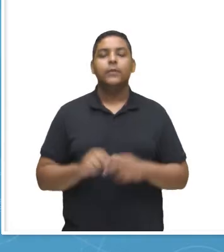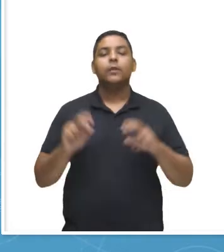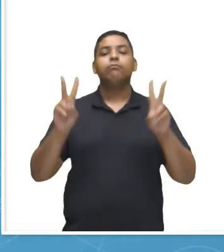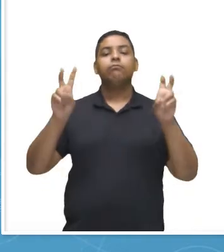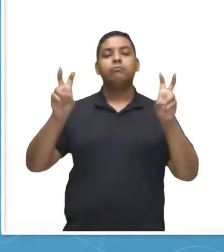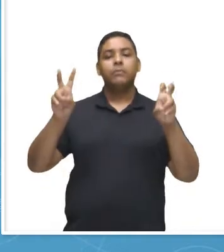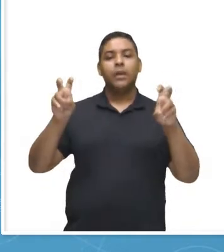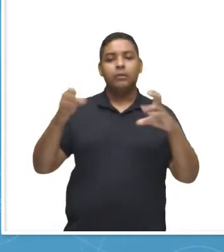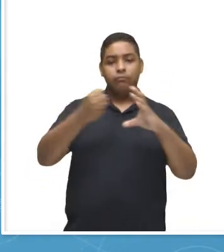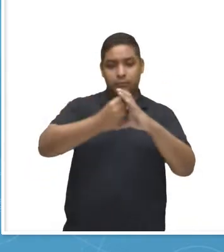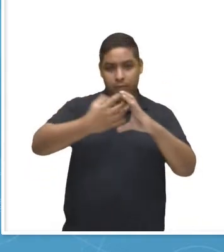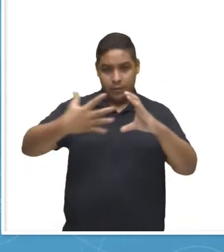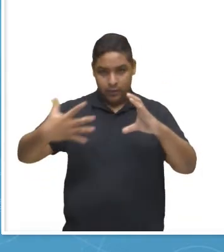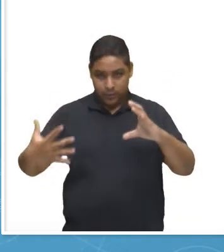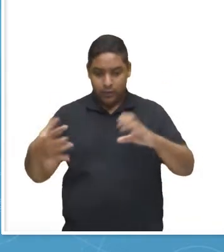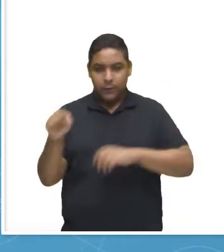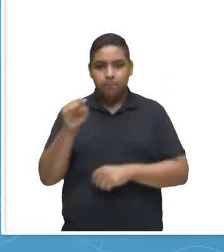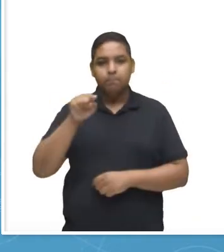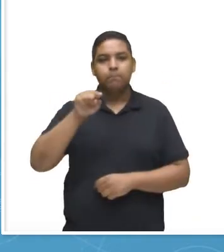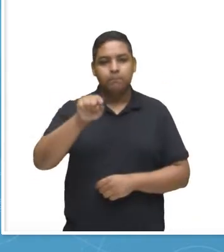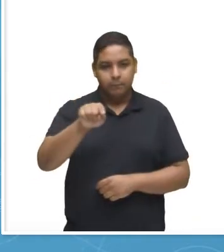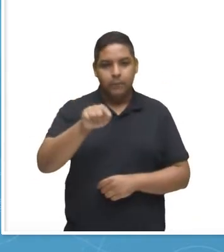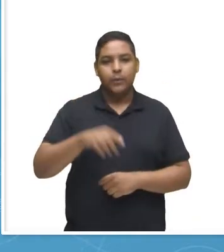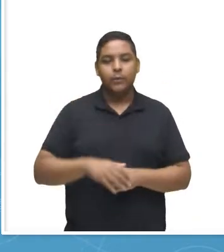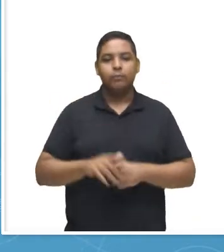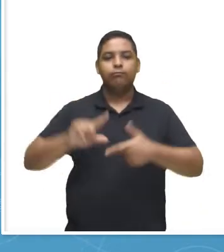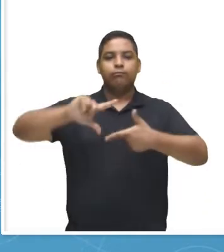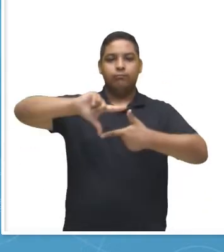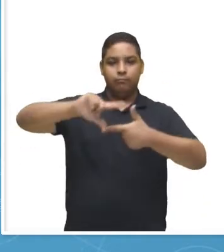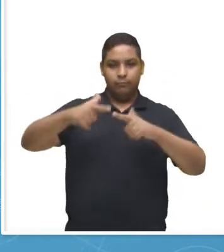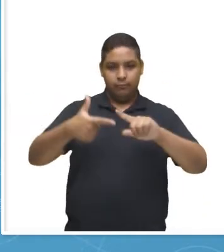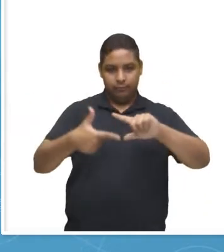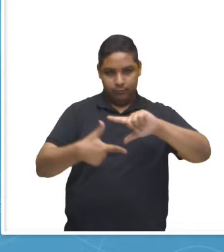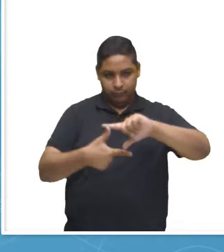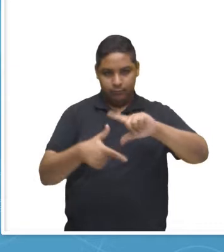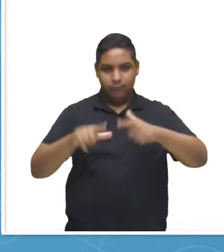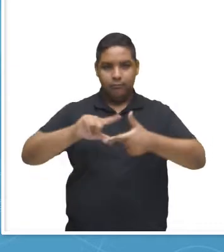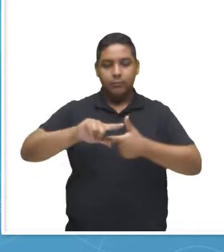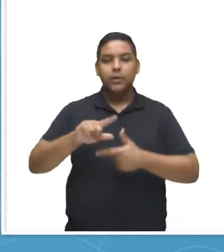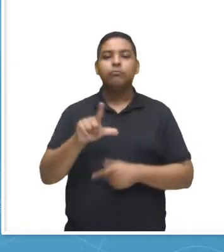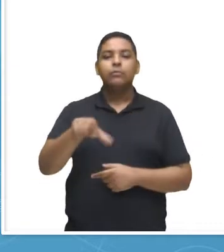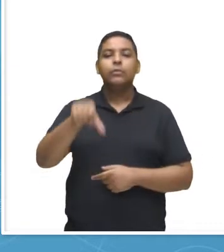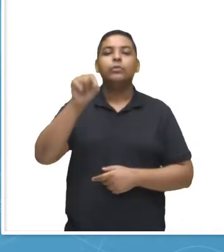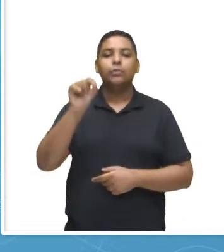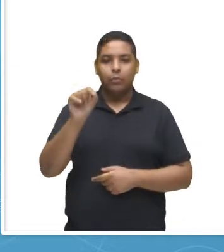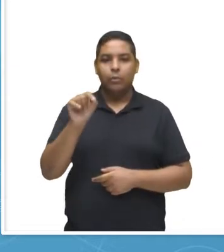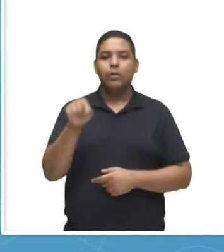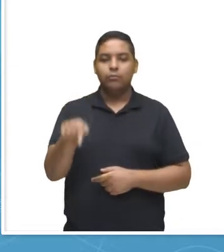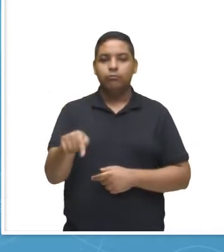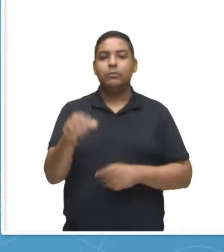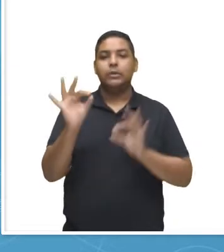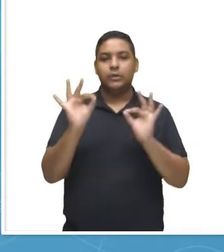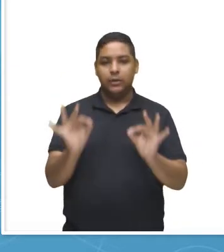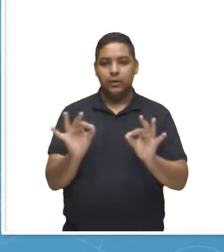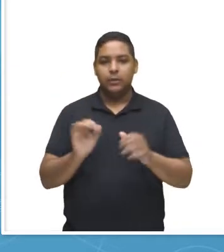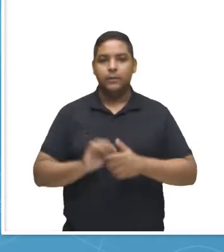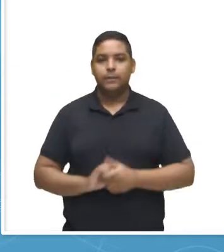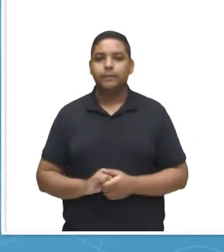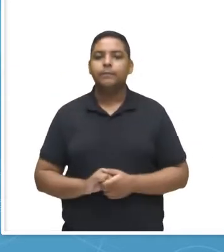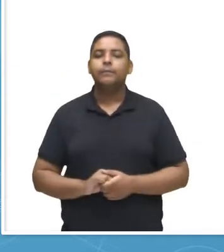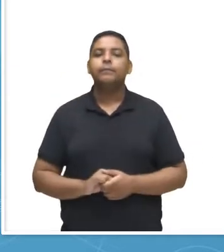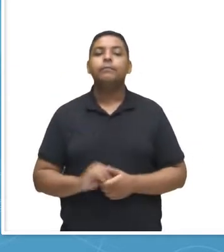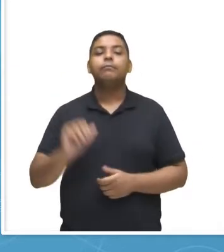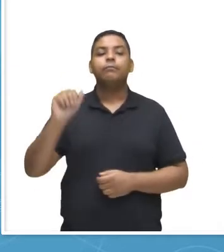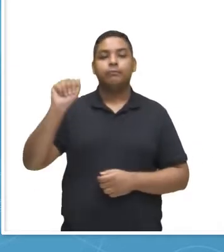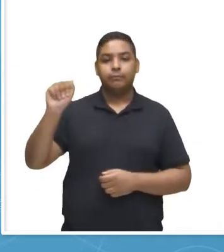respeito das características do ponto em geometria, assinale a alternativa correta. Letra